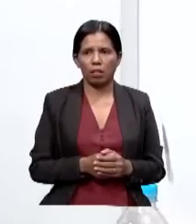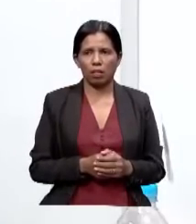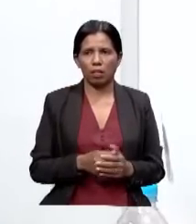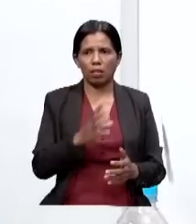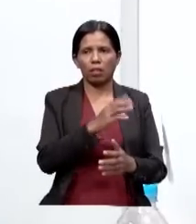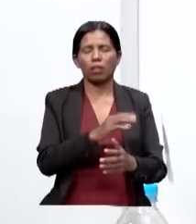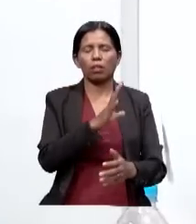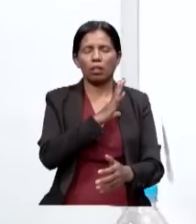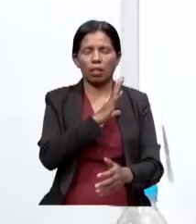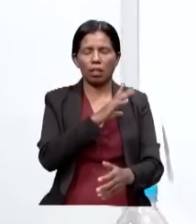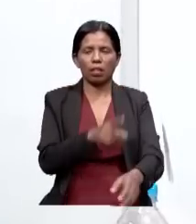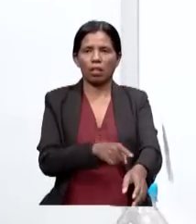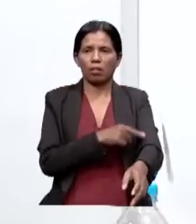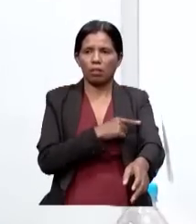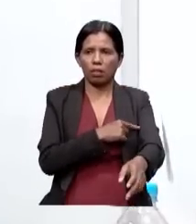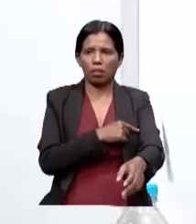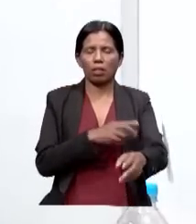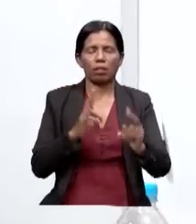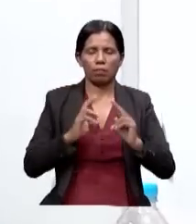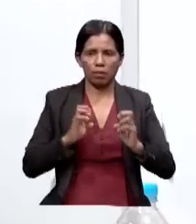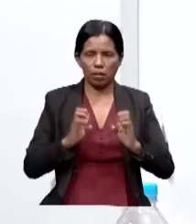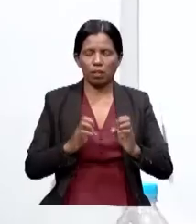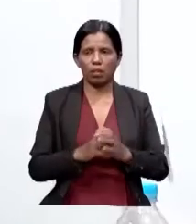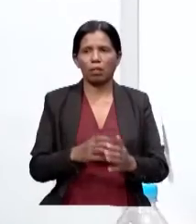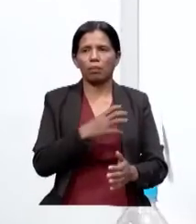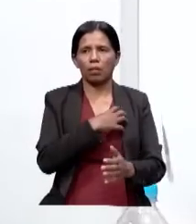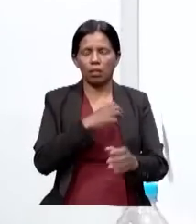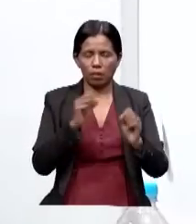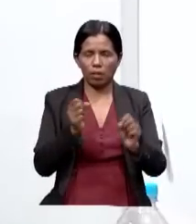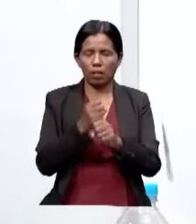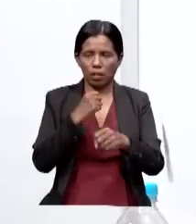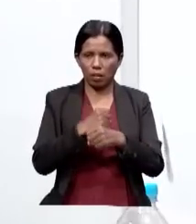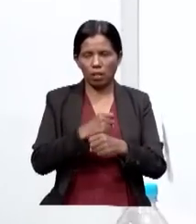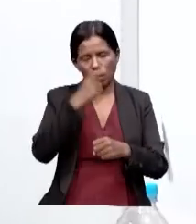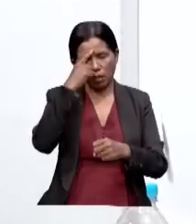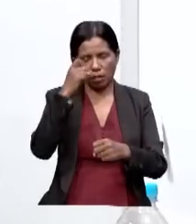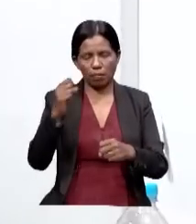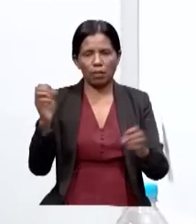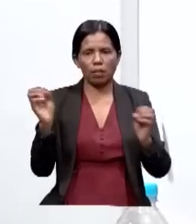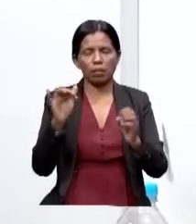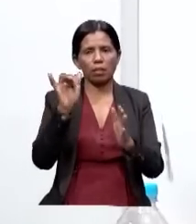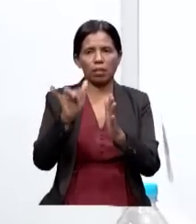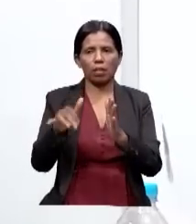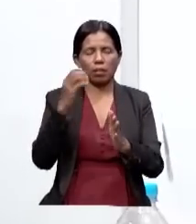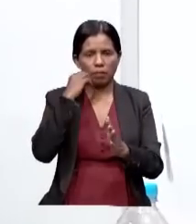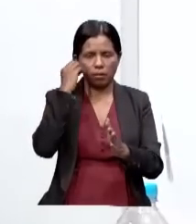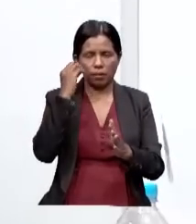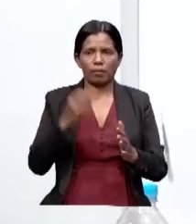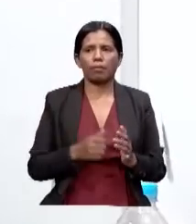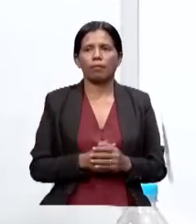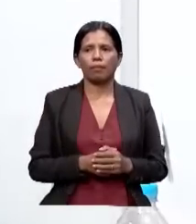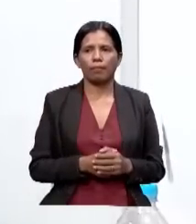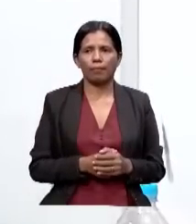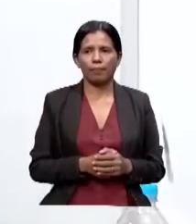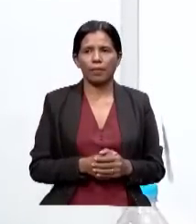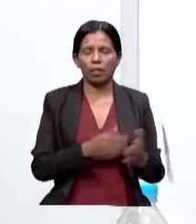demora, destruição, ho urgência, pode ser pelejalo, tamo lá os domiciliário. Mas quando se